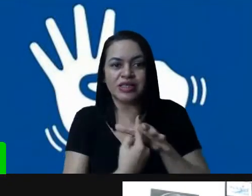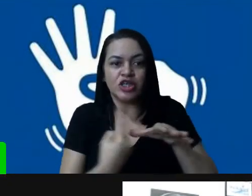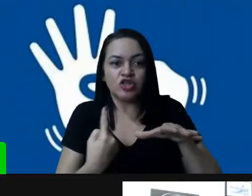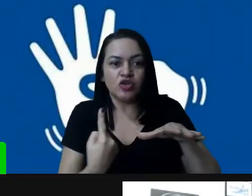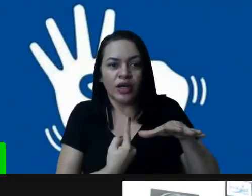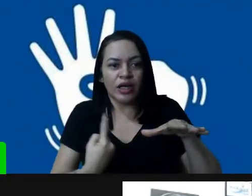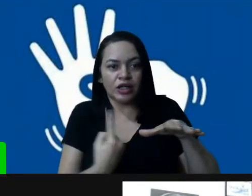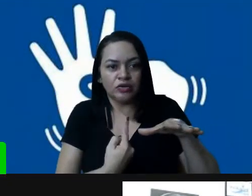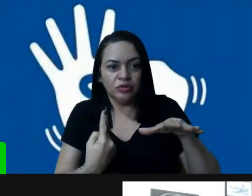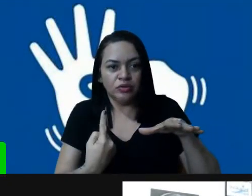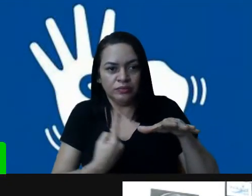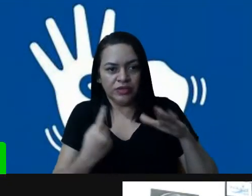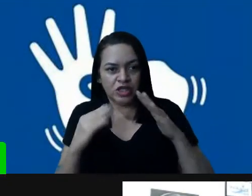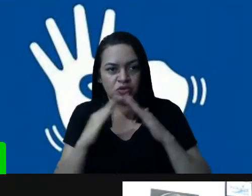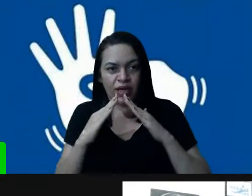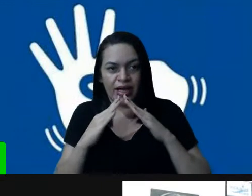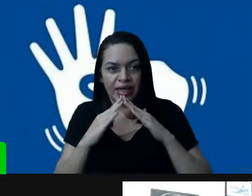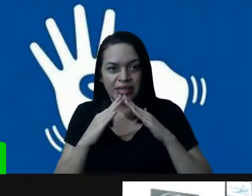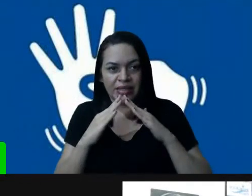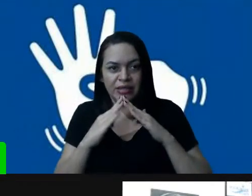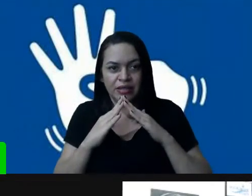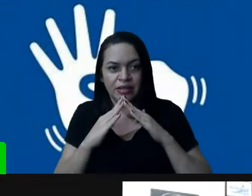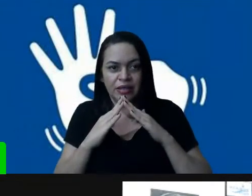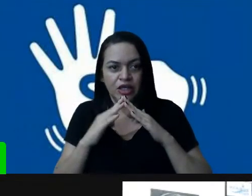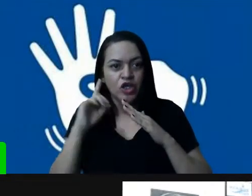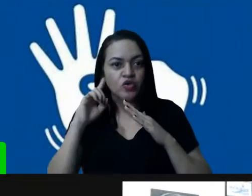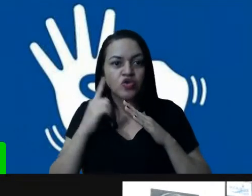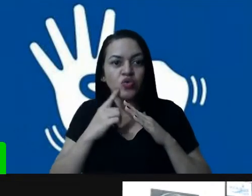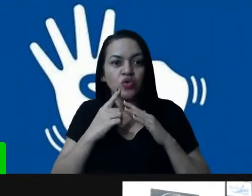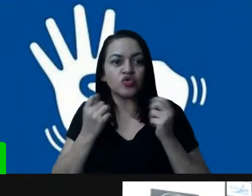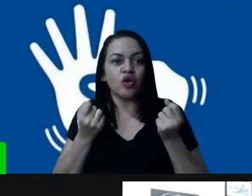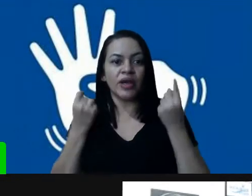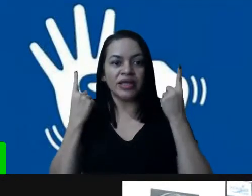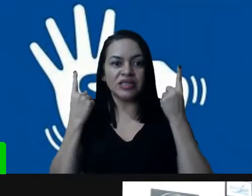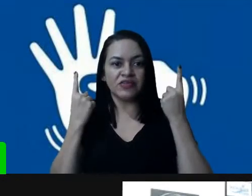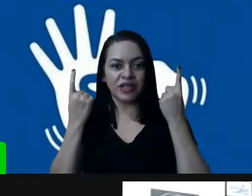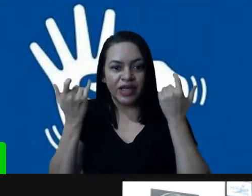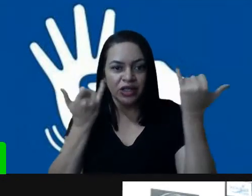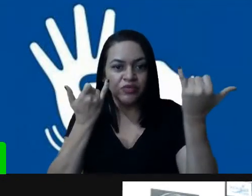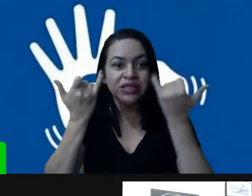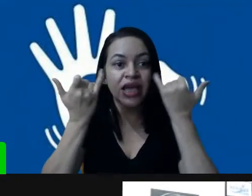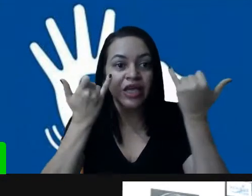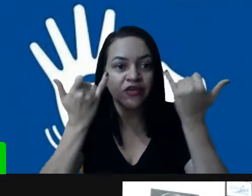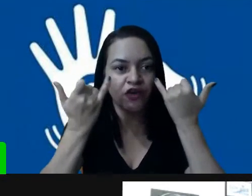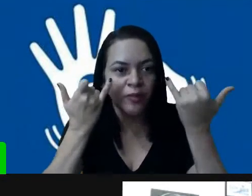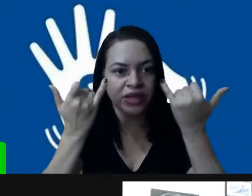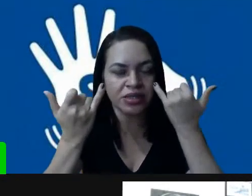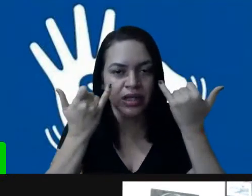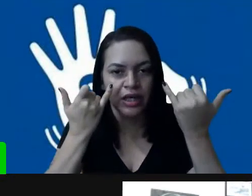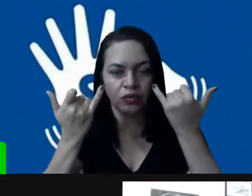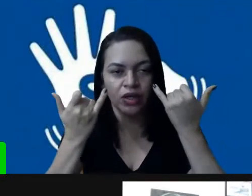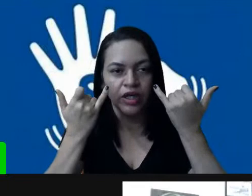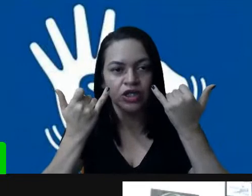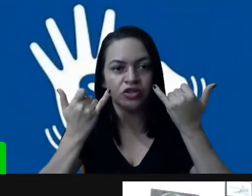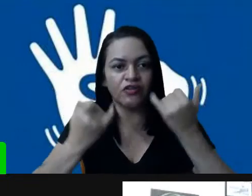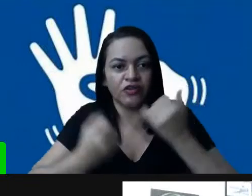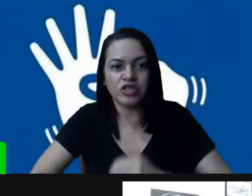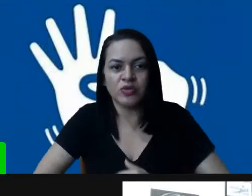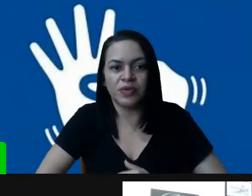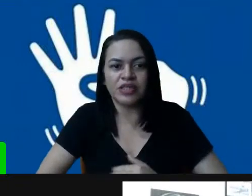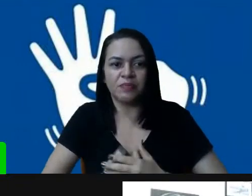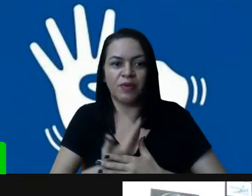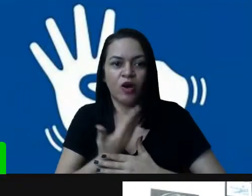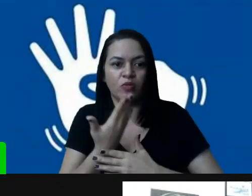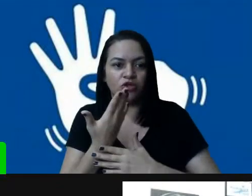se isolando na sua casa. E o SUS, como é que eles ficariam sem informação? Então, foi